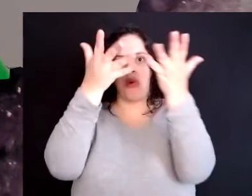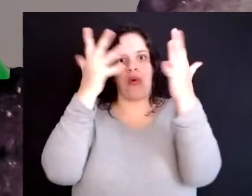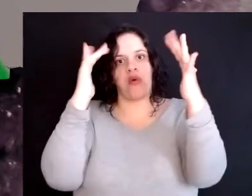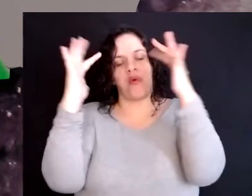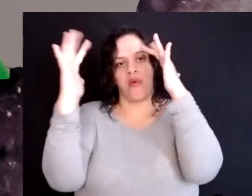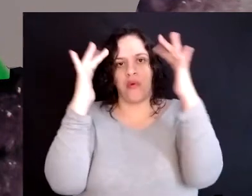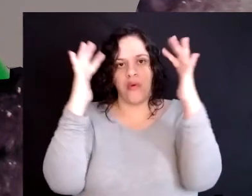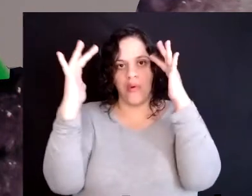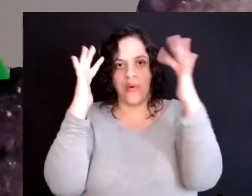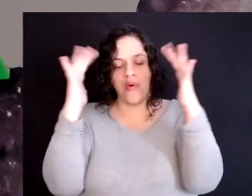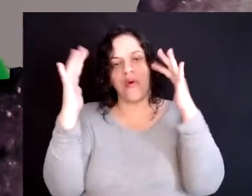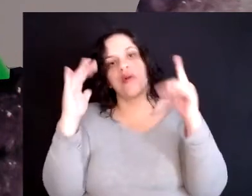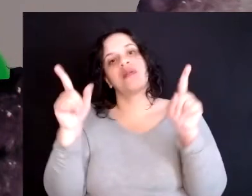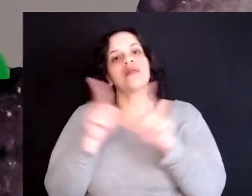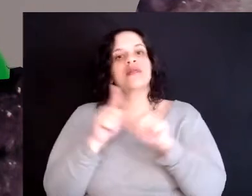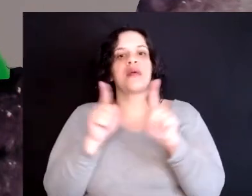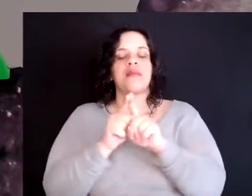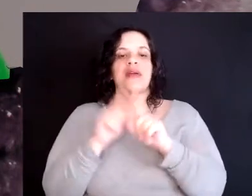a territórios